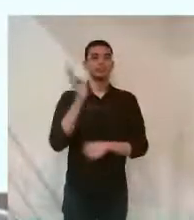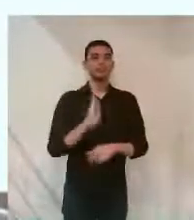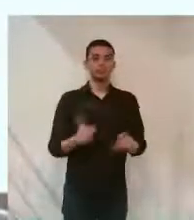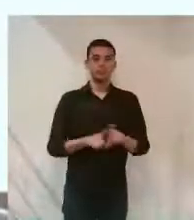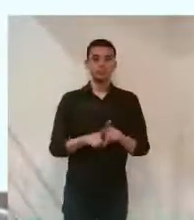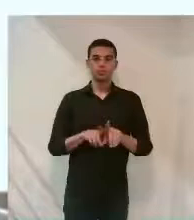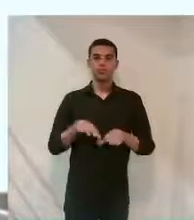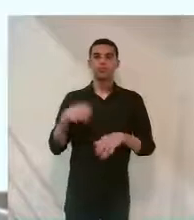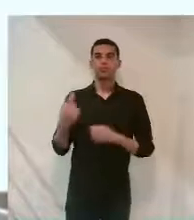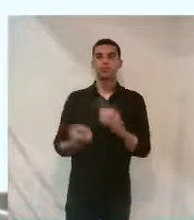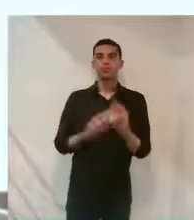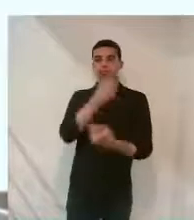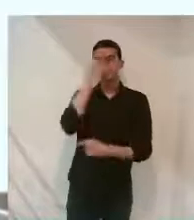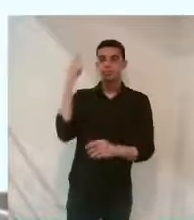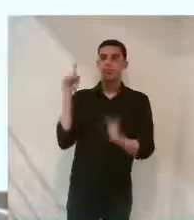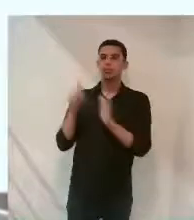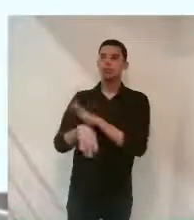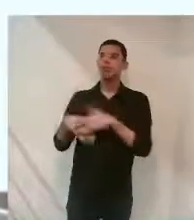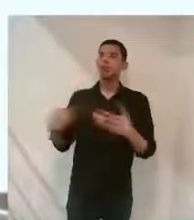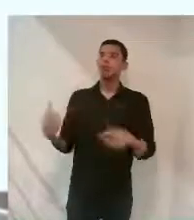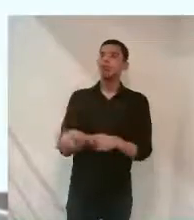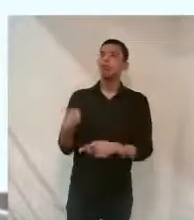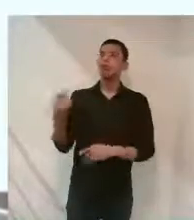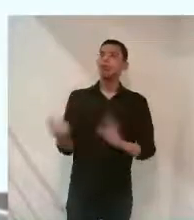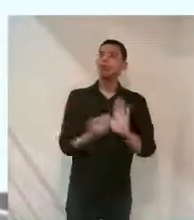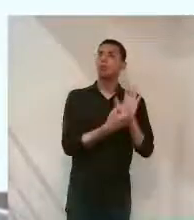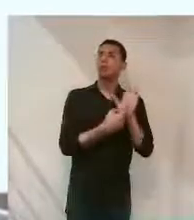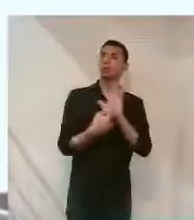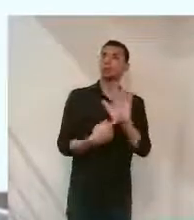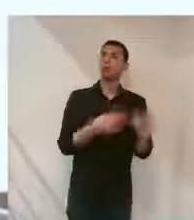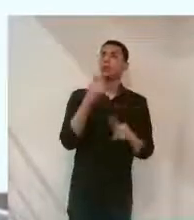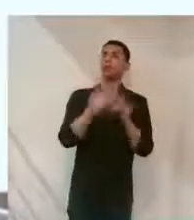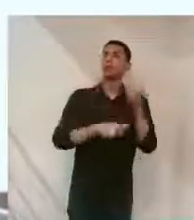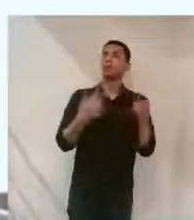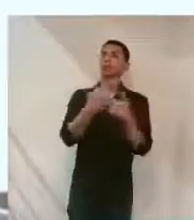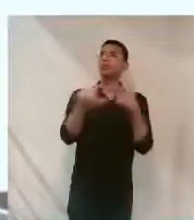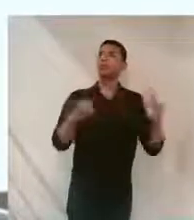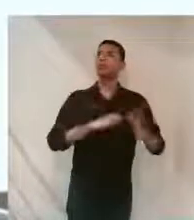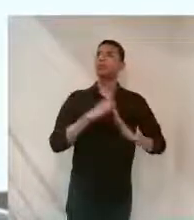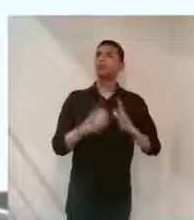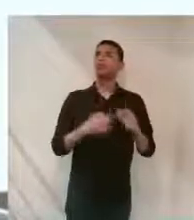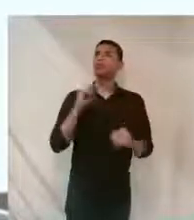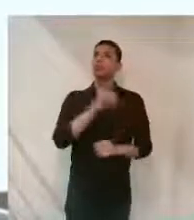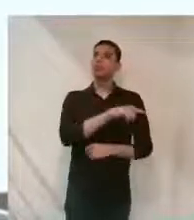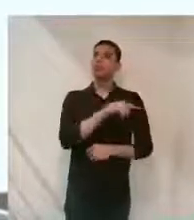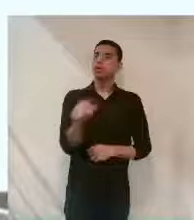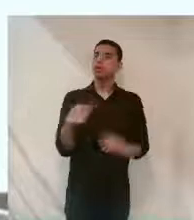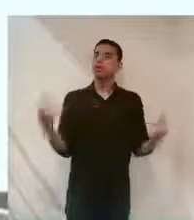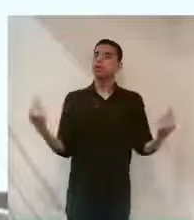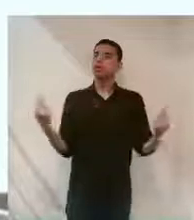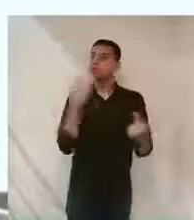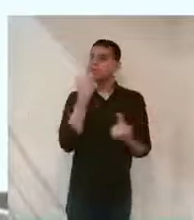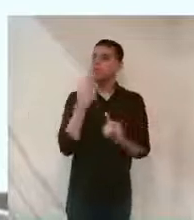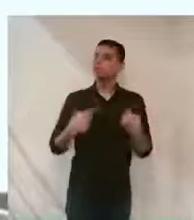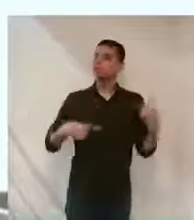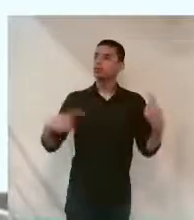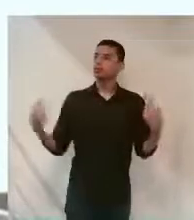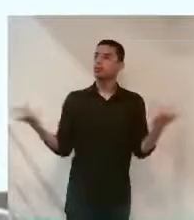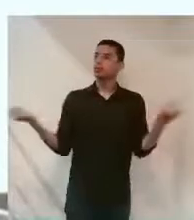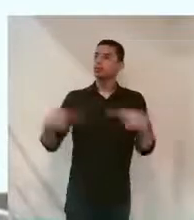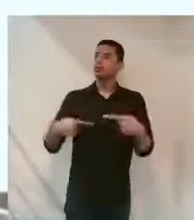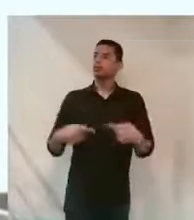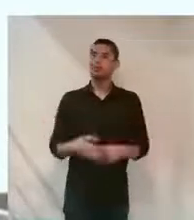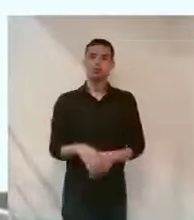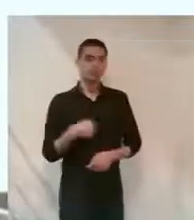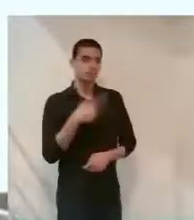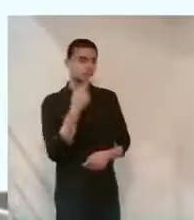você bota a logo dos outros se eles são seus concorrentes? E eu sempre digo, concorrente do quê? Se eu tenho 10 pessoas querendo